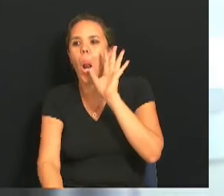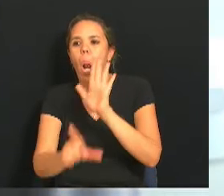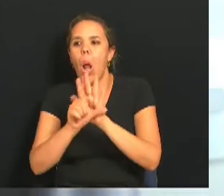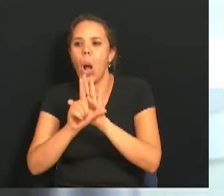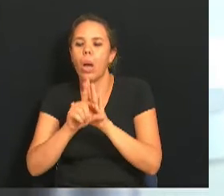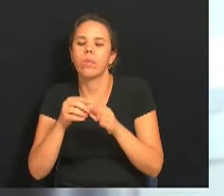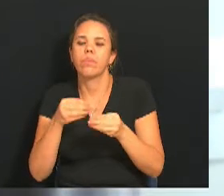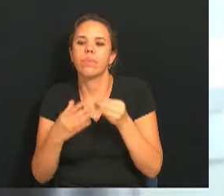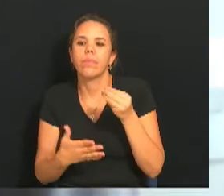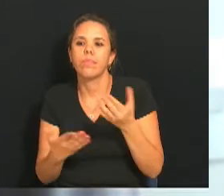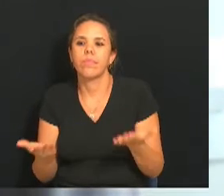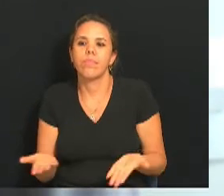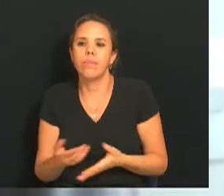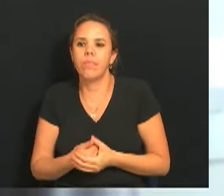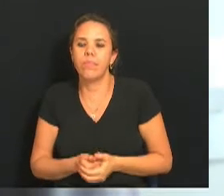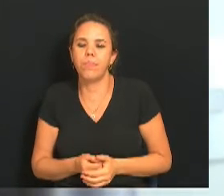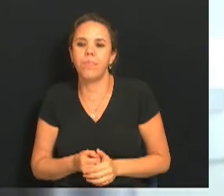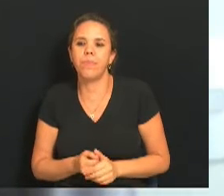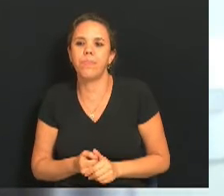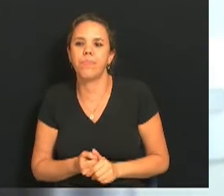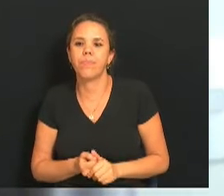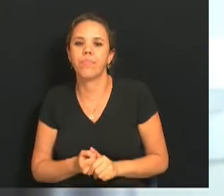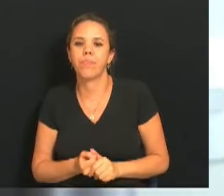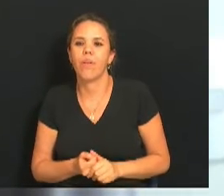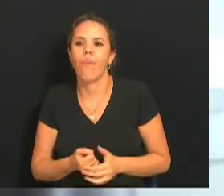robusta, ela